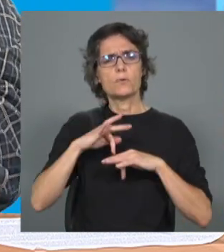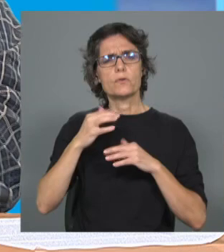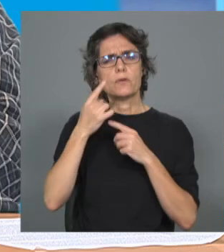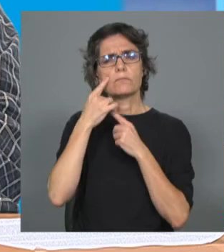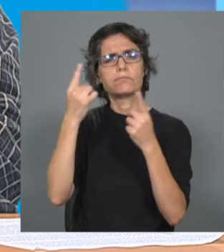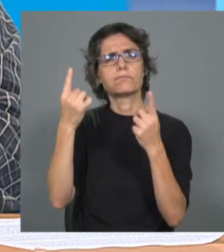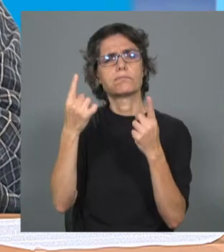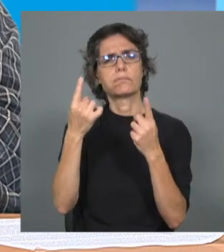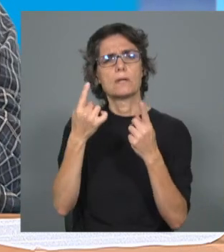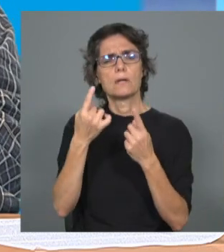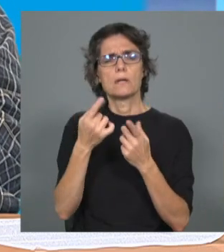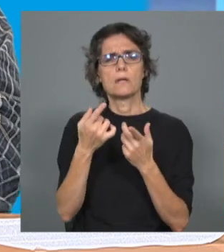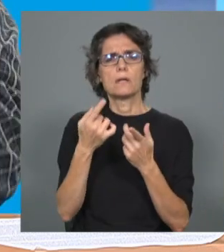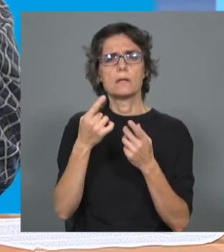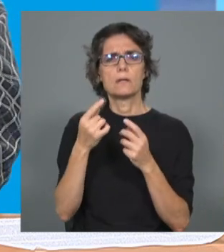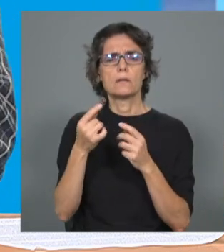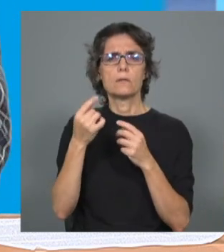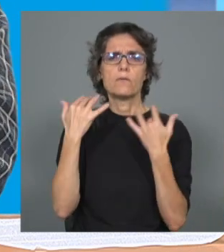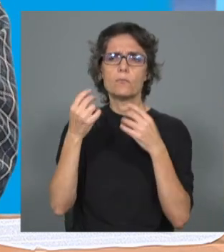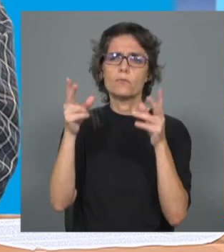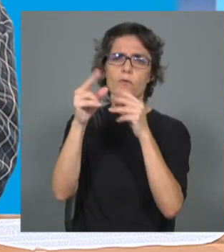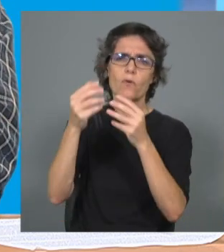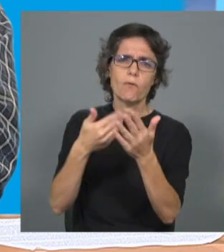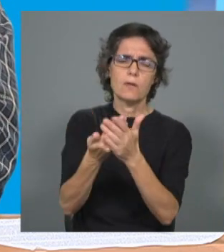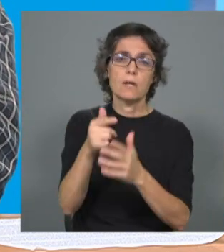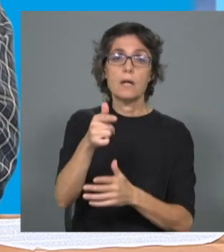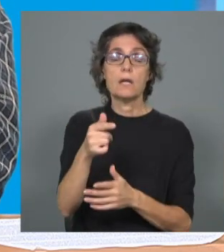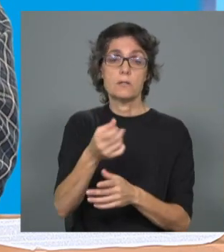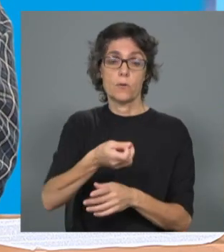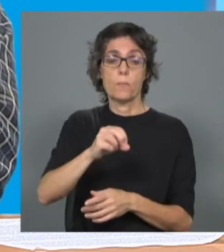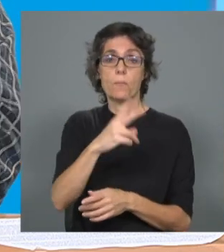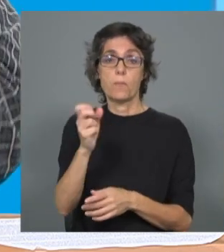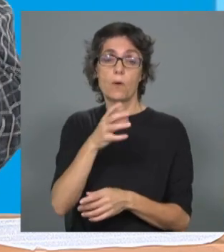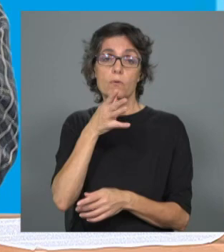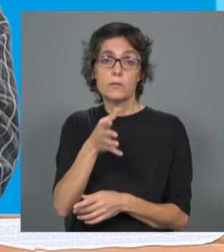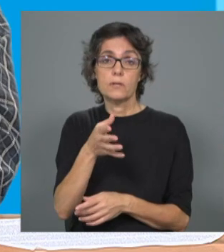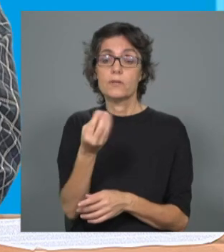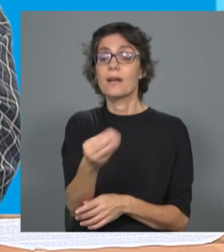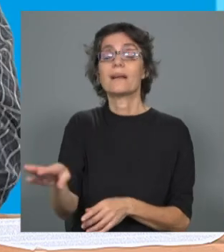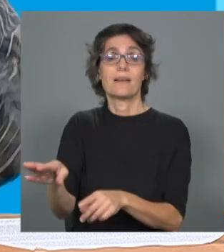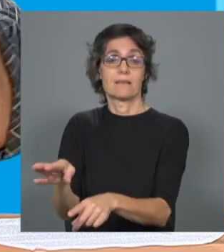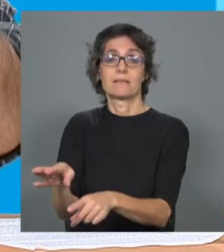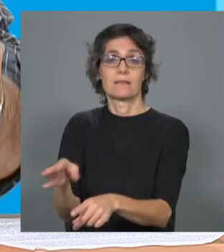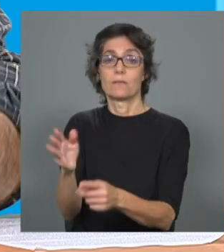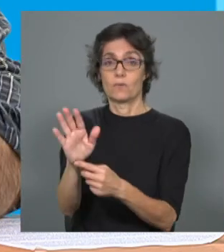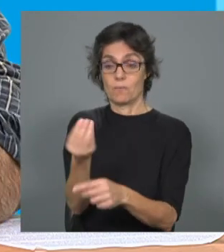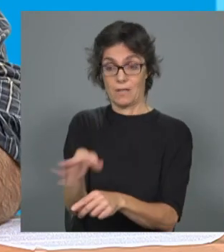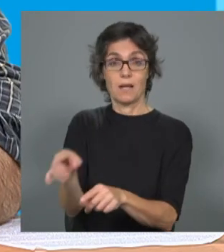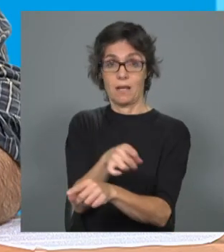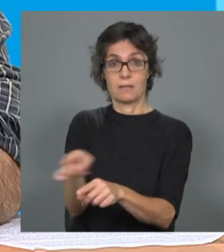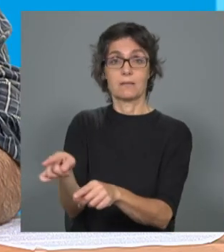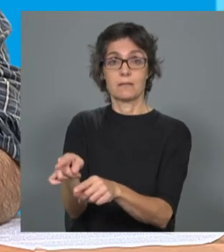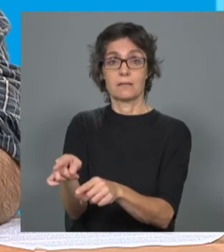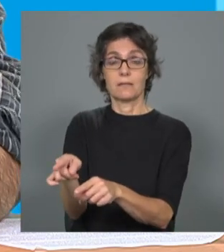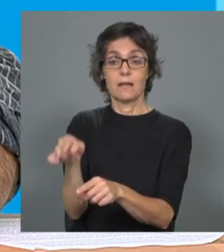nós encontramos também isso no testemunho de Paulo. Esse testemunho hoje está, por exemplo, na Santa Infância. As crianças, que são aquelas que